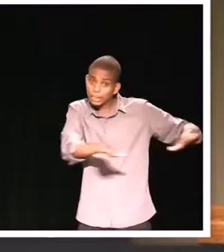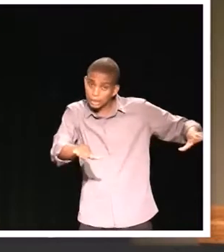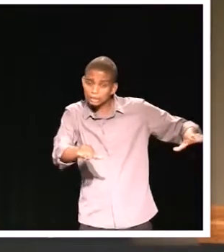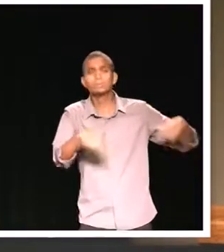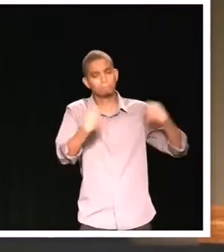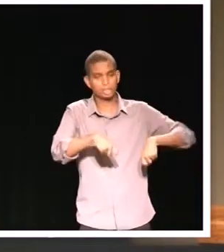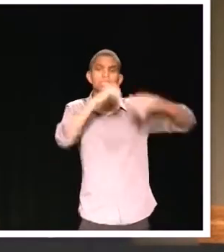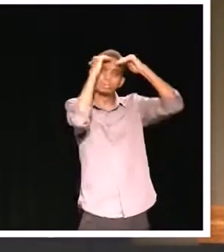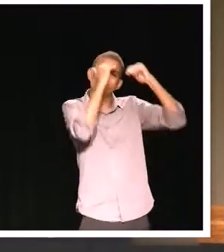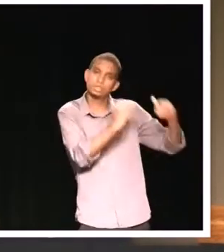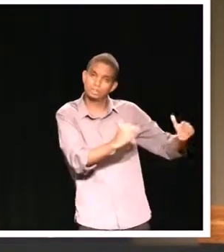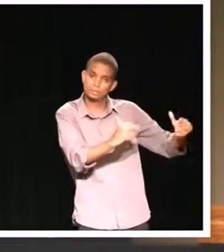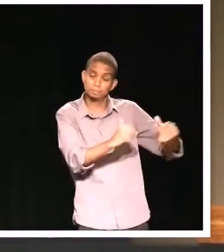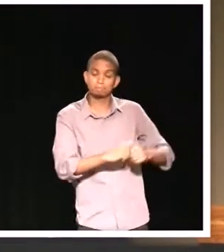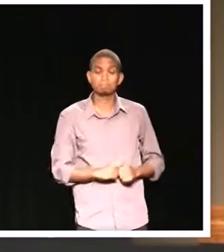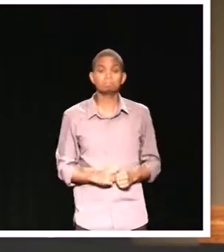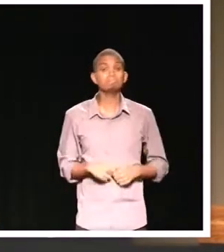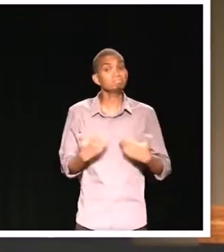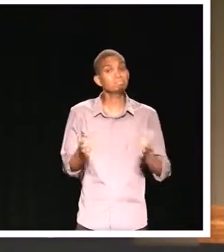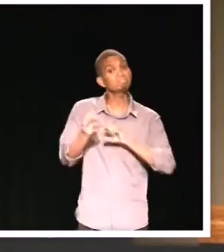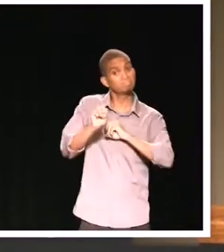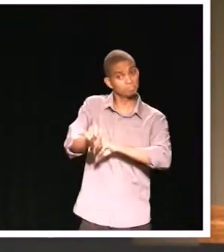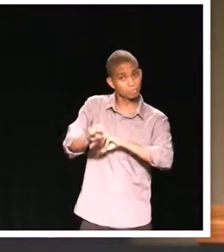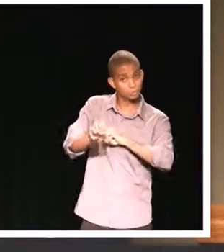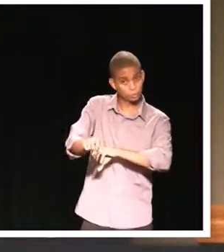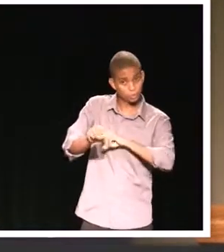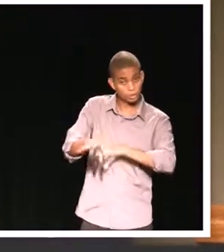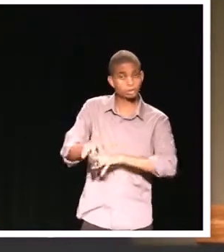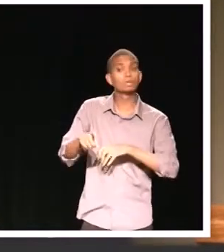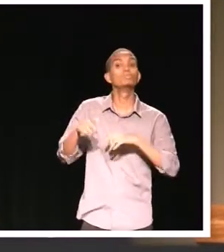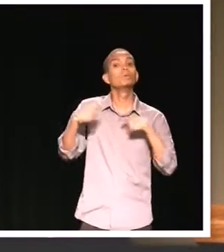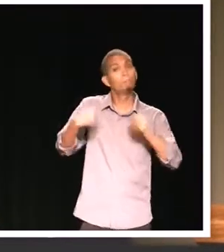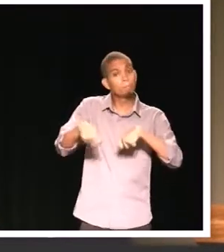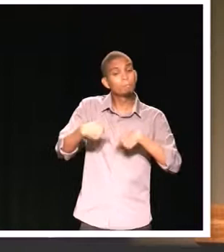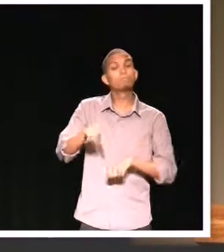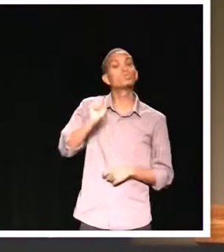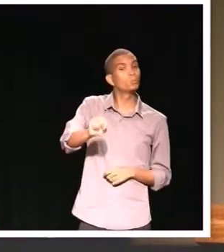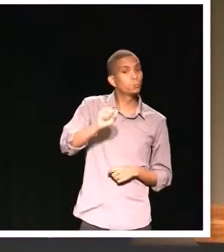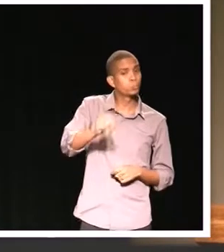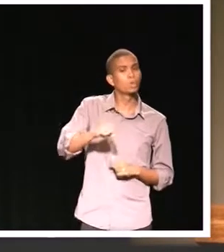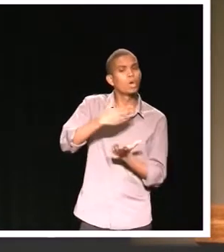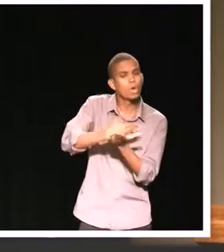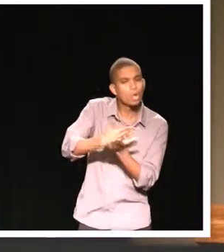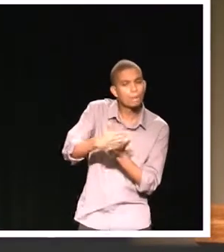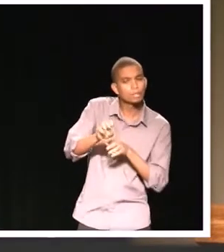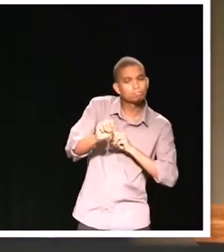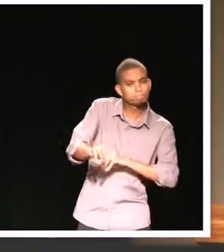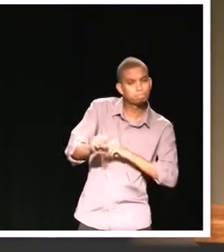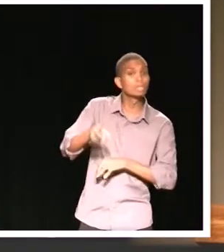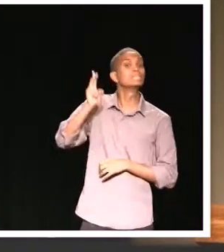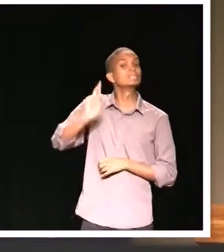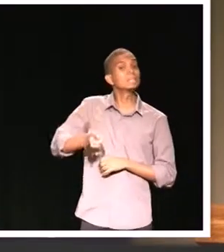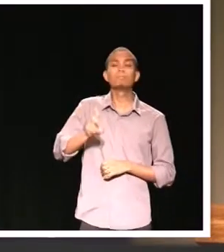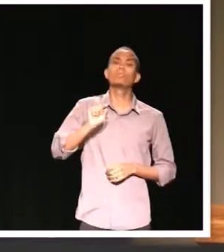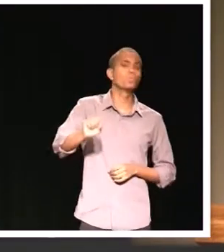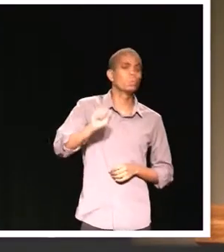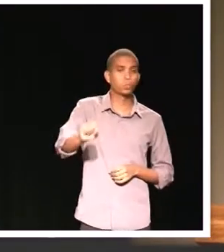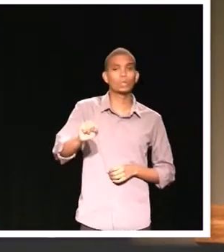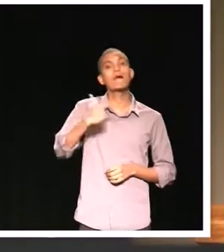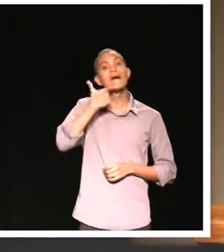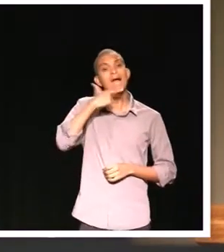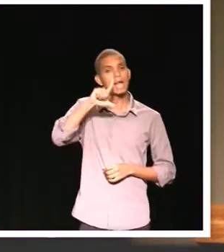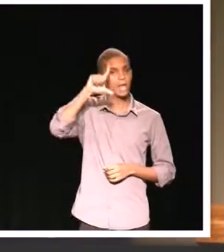respeitadas e a educação deve ser feita, ou deve se iniciar, sempre, na